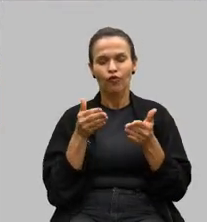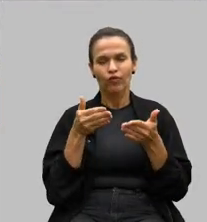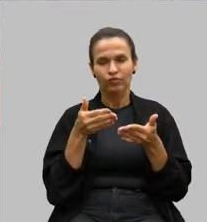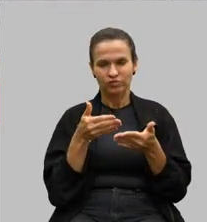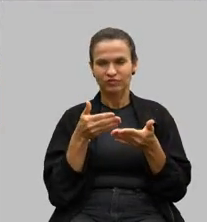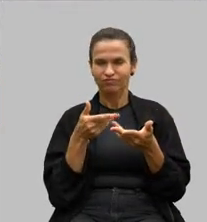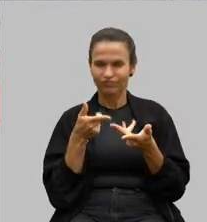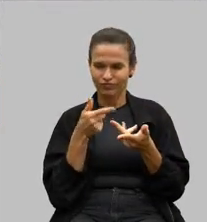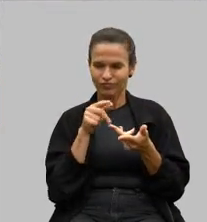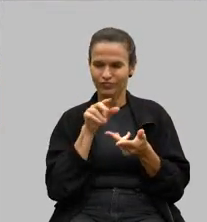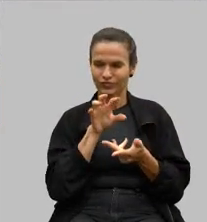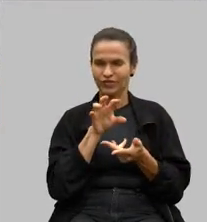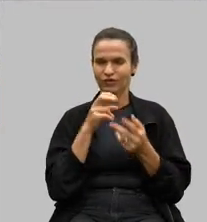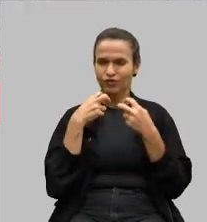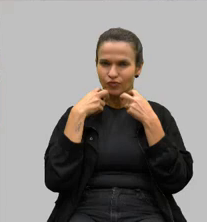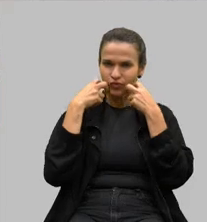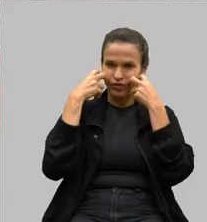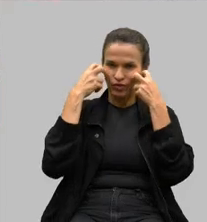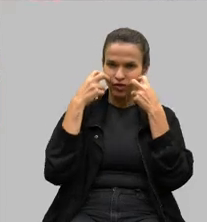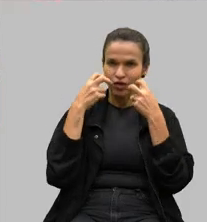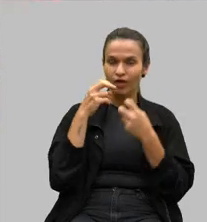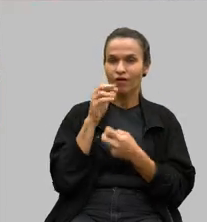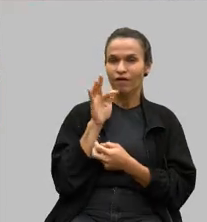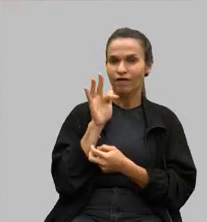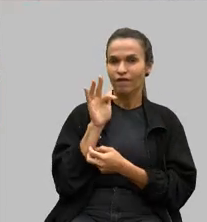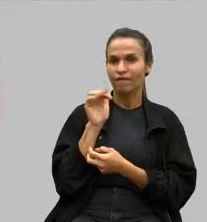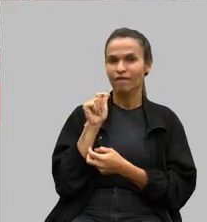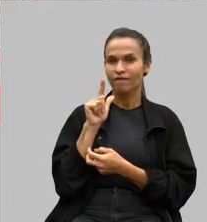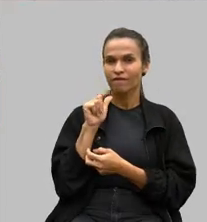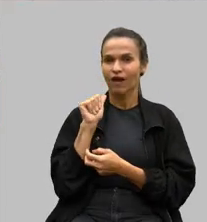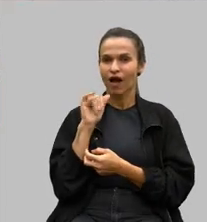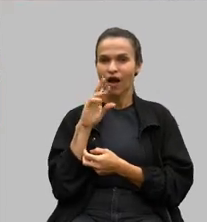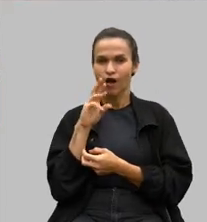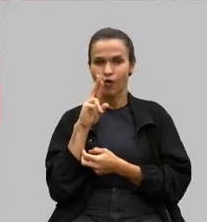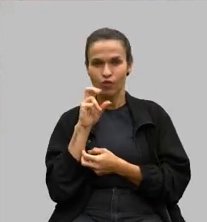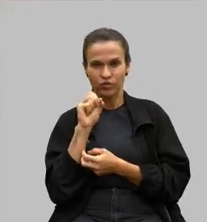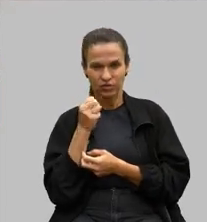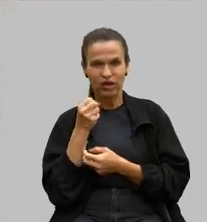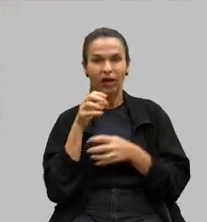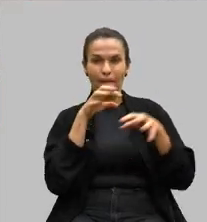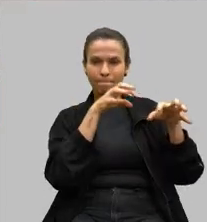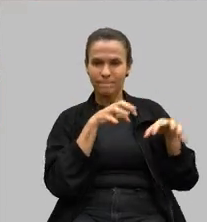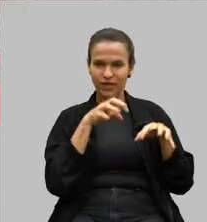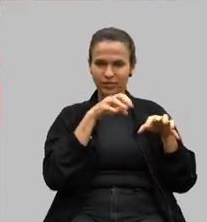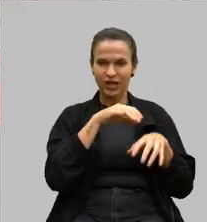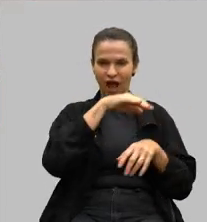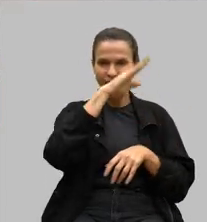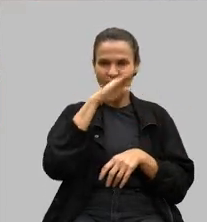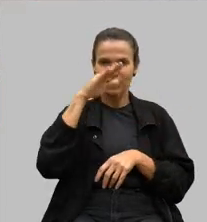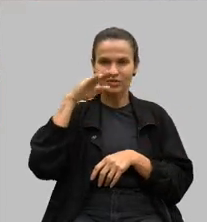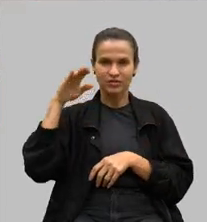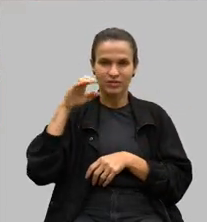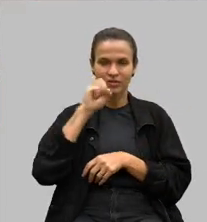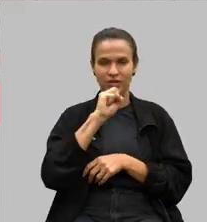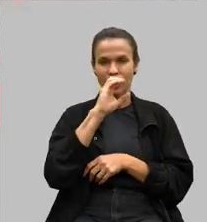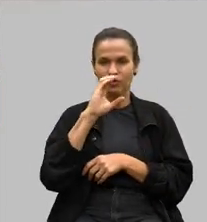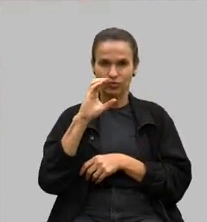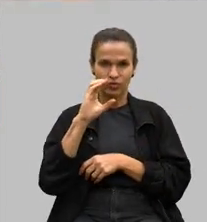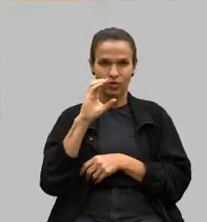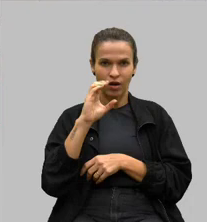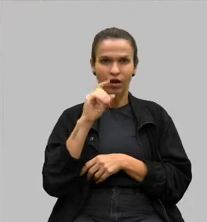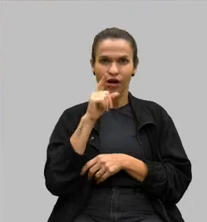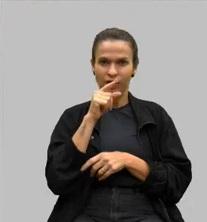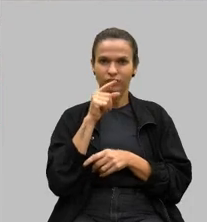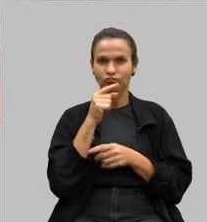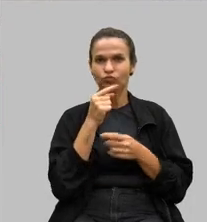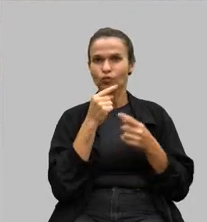vergonhosa da flaes que quer minerar a Serra do Curral aqui ó Isso aqui é uma imagem da mineração ilegal A